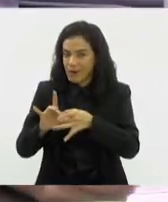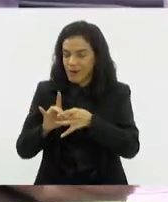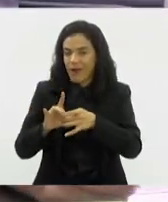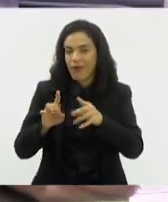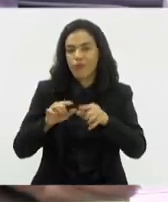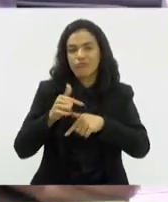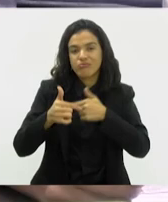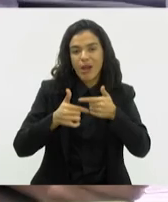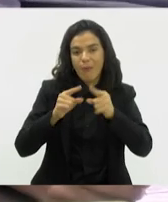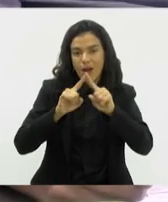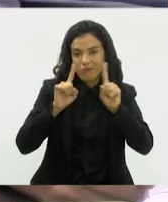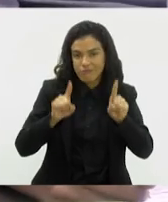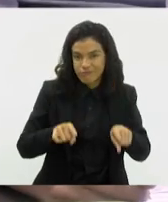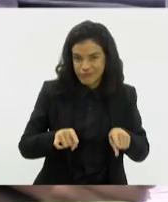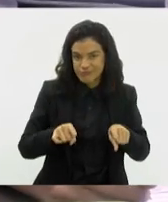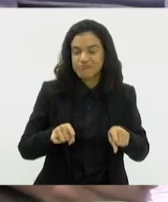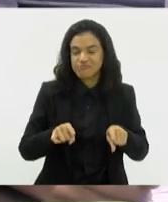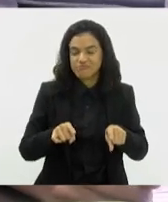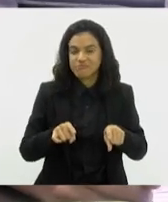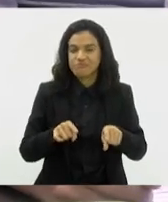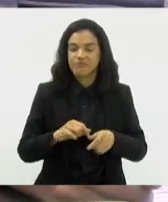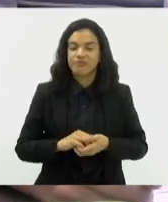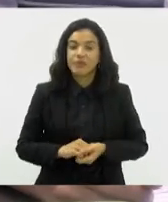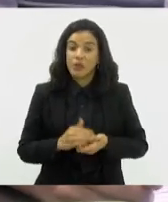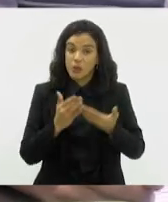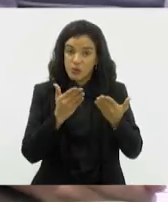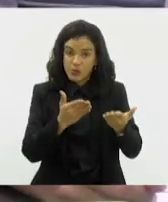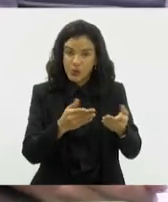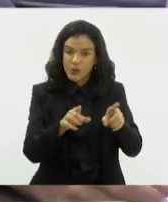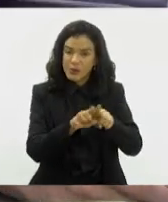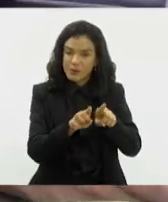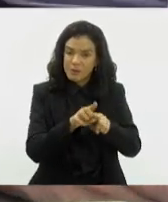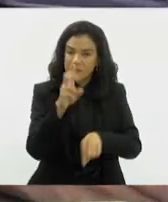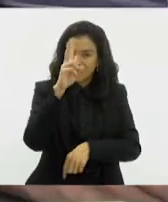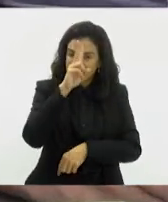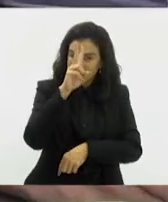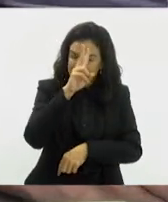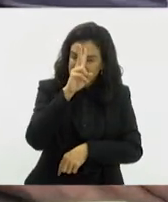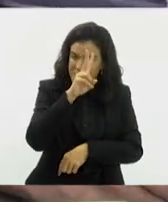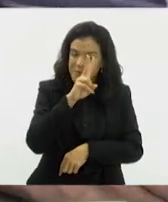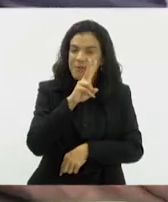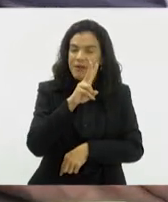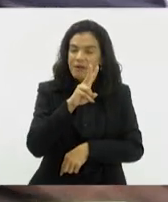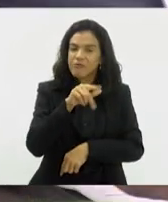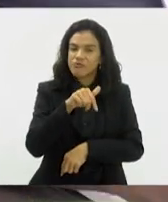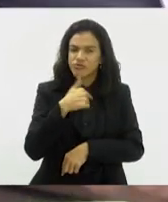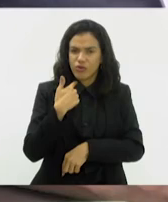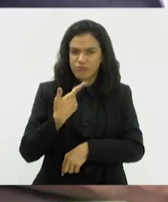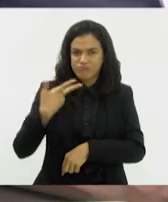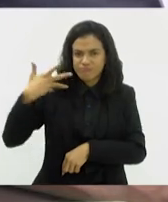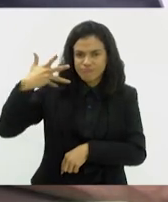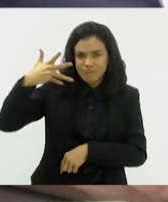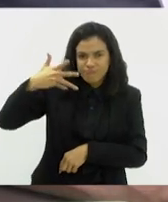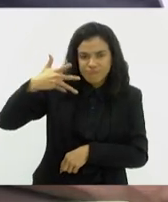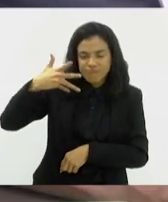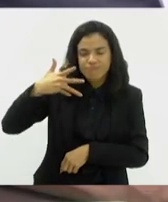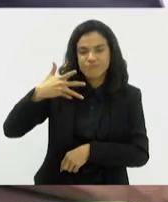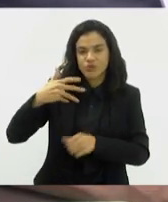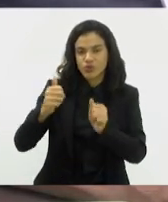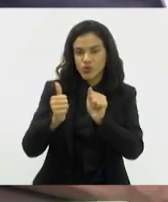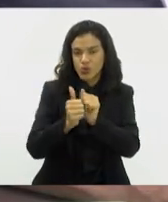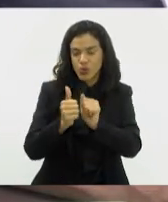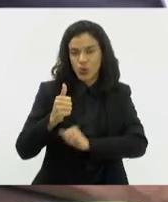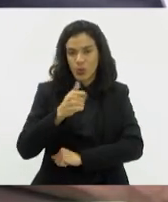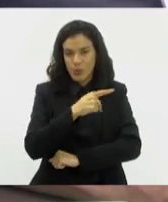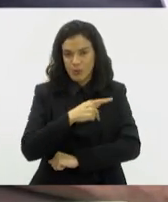funcionalismo. Esse era o ponto. Vossa Excelência bem lembra que Vossa Excelência se pronunciou e o deputado Rodrigo Amorim